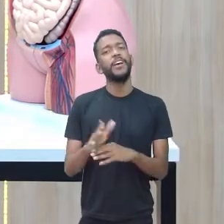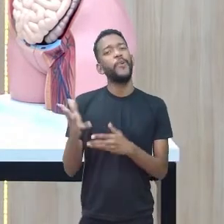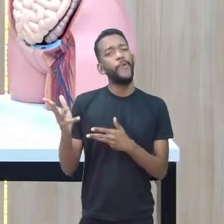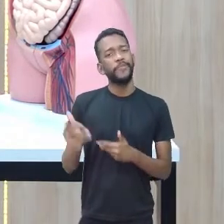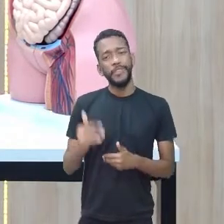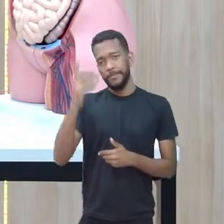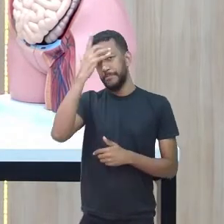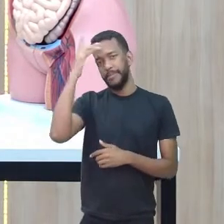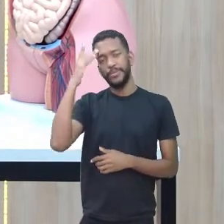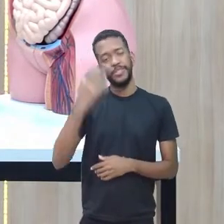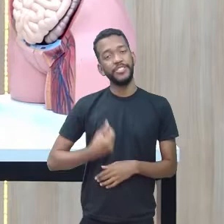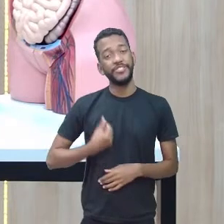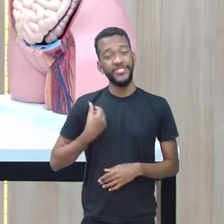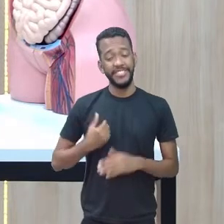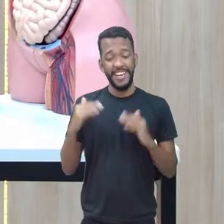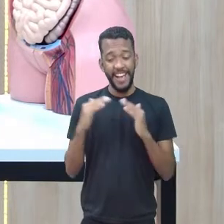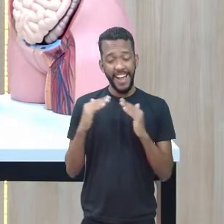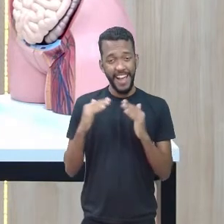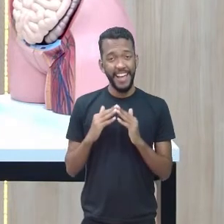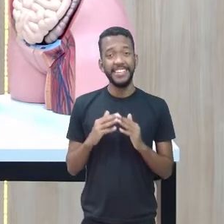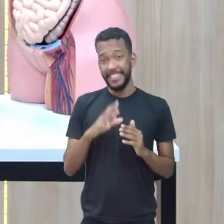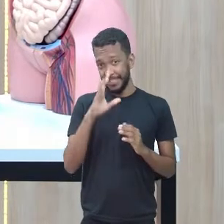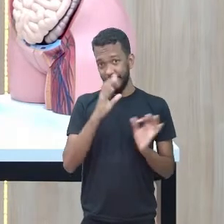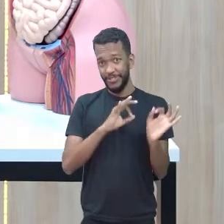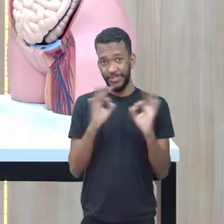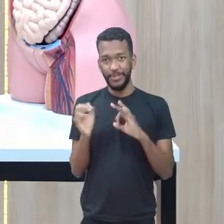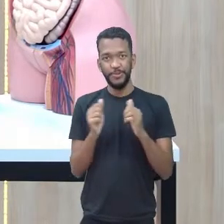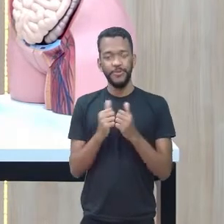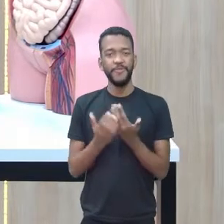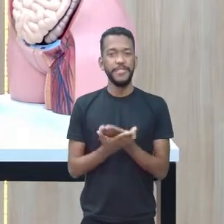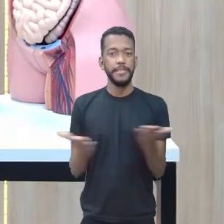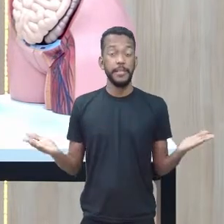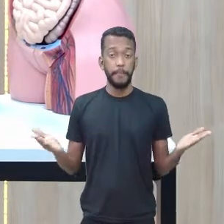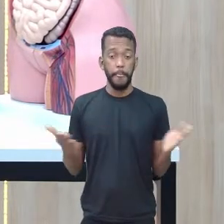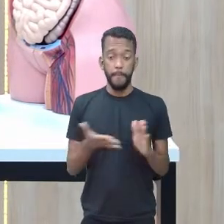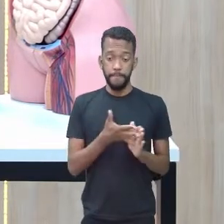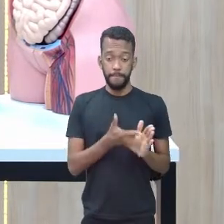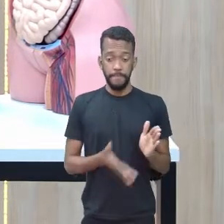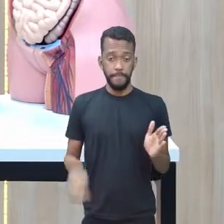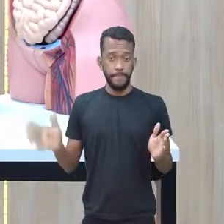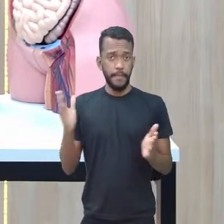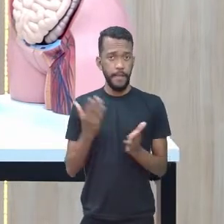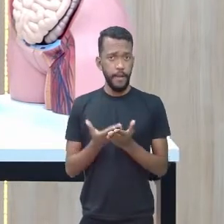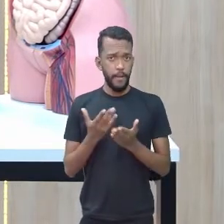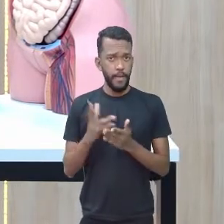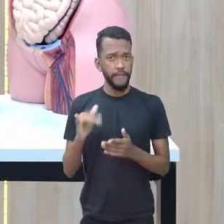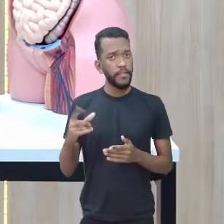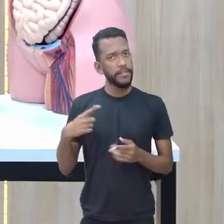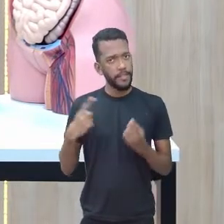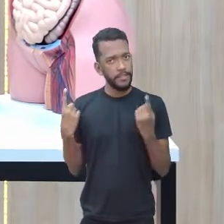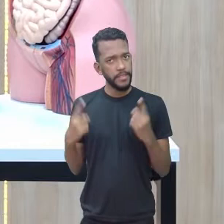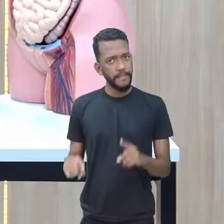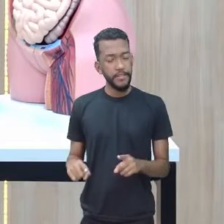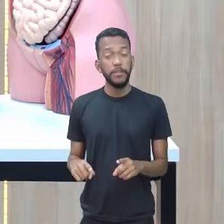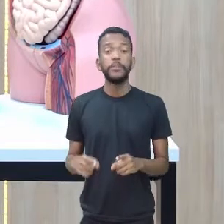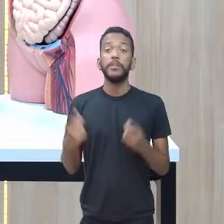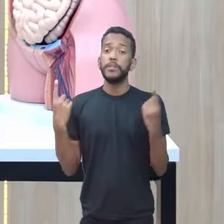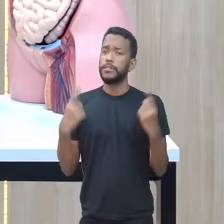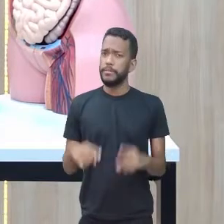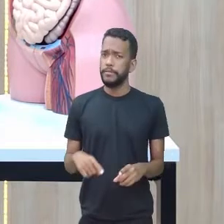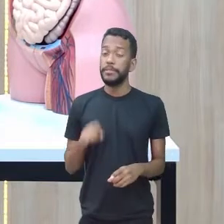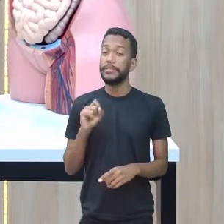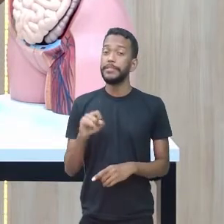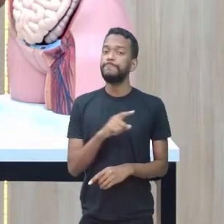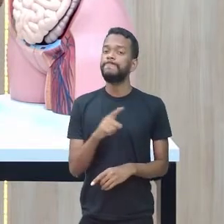está aí em casa para sentar e assistir com vocês. Durante a aula, vamos ter alguns desafios. E esses desafios, se alguém